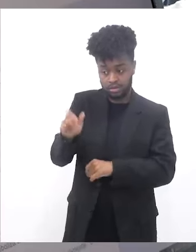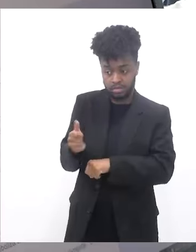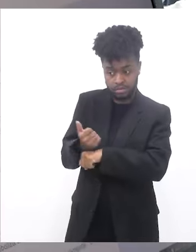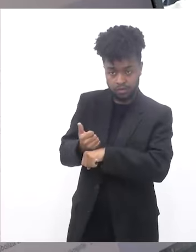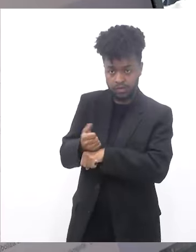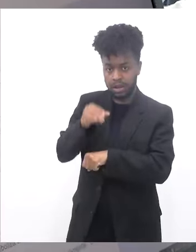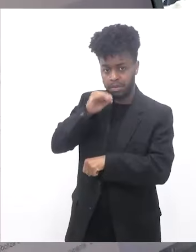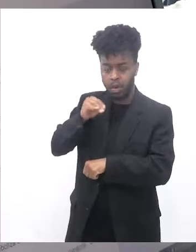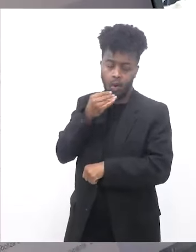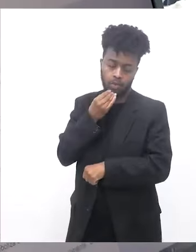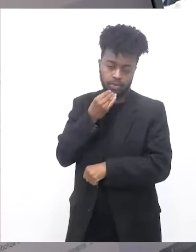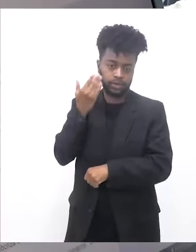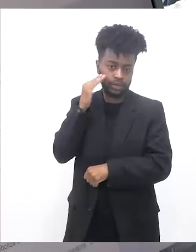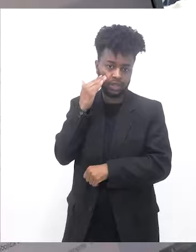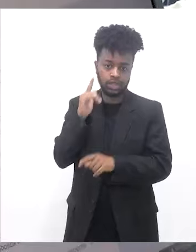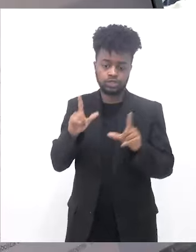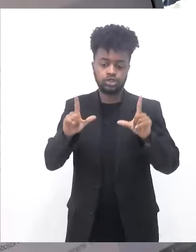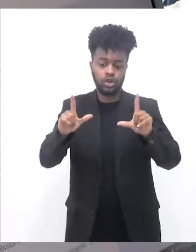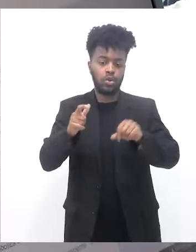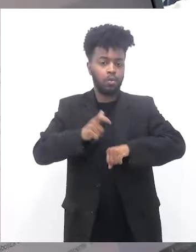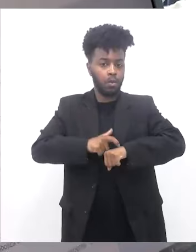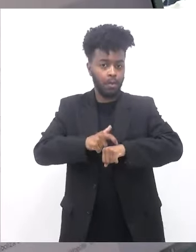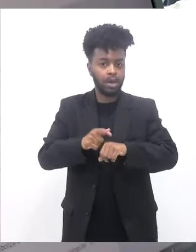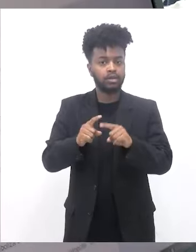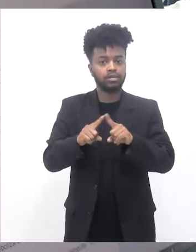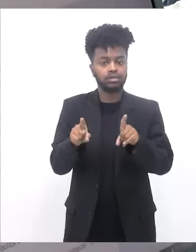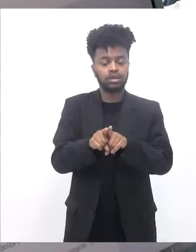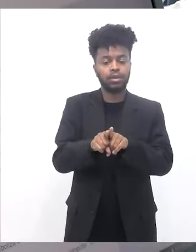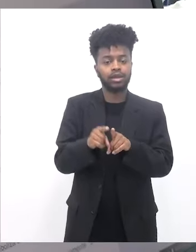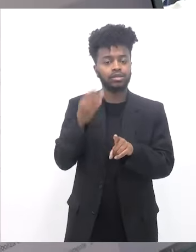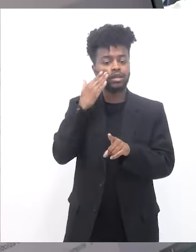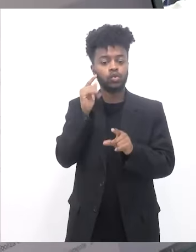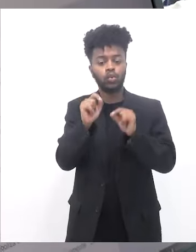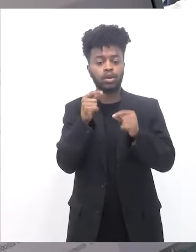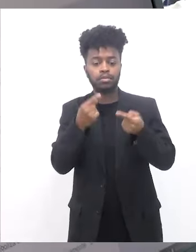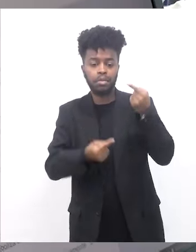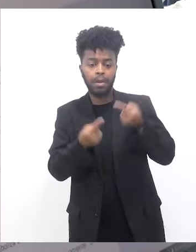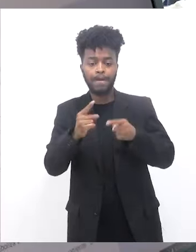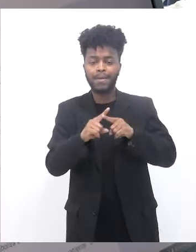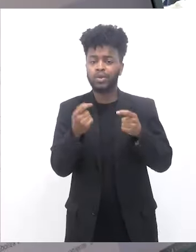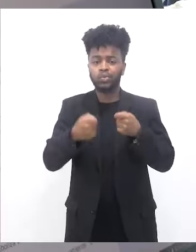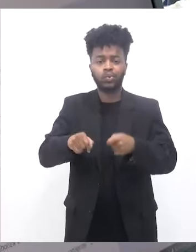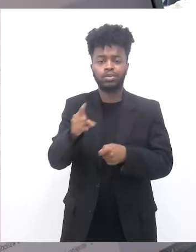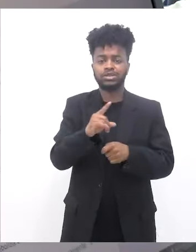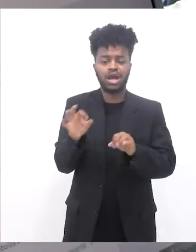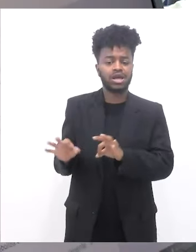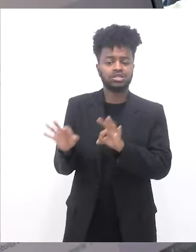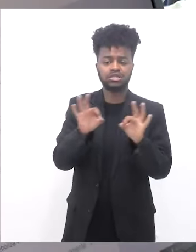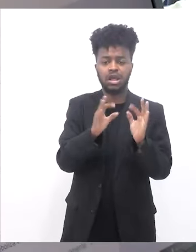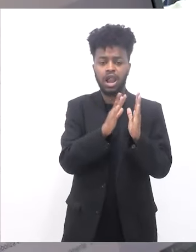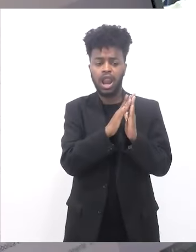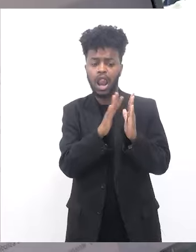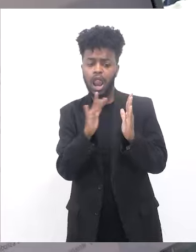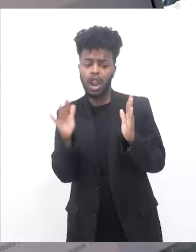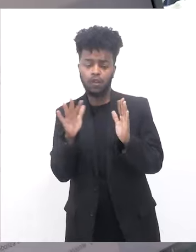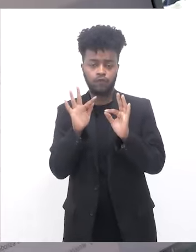É claro que ele entende a cena e os diálogos daquela cena, mas não precisa assistir o filme